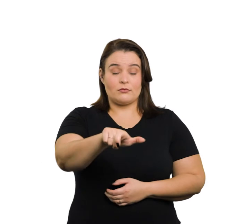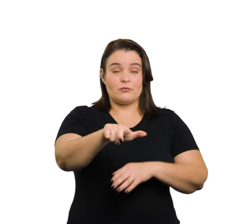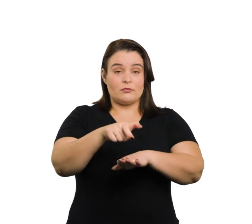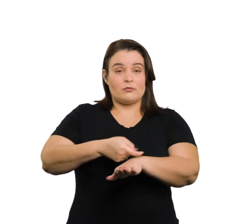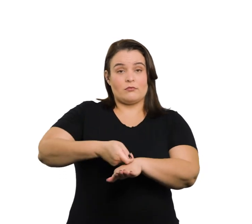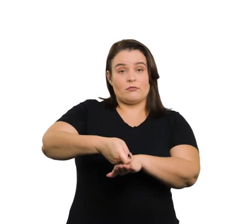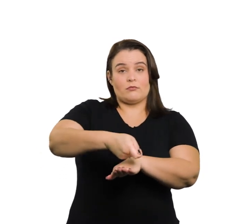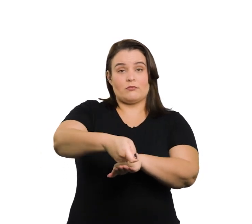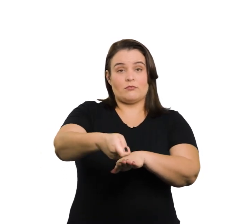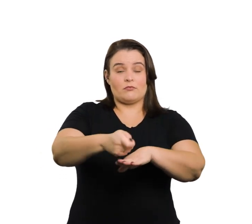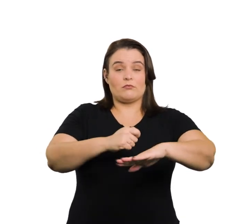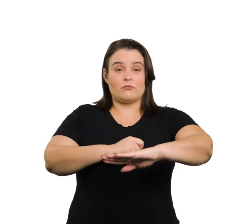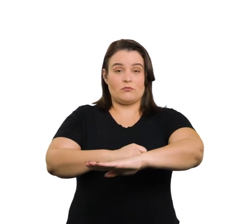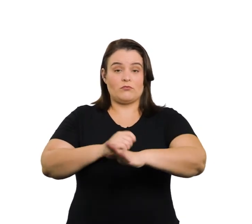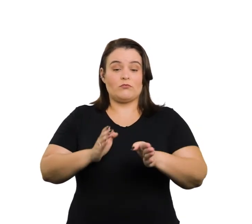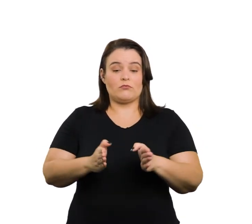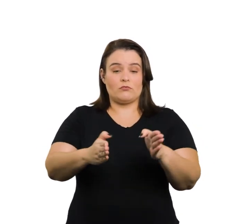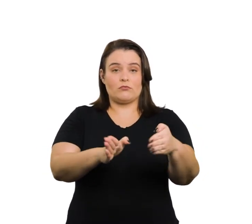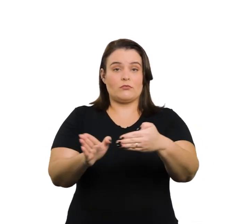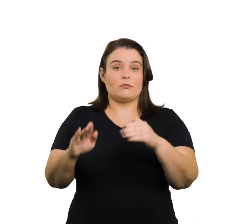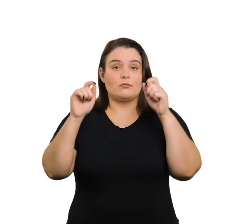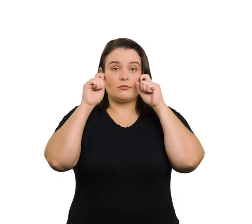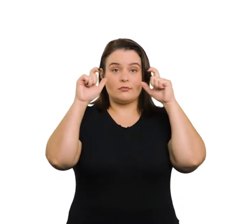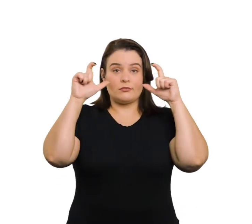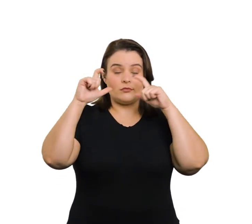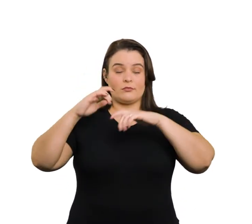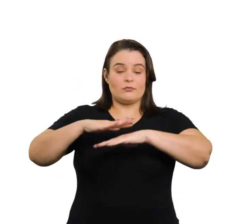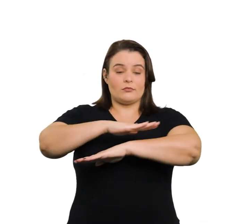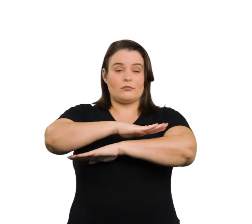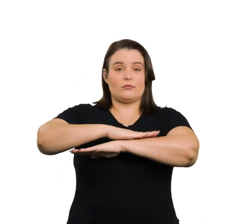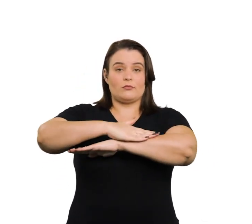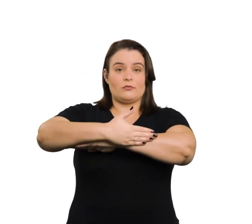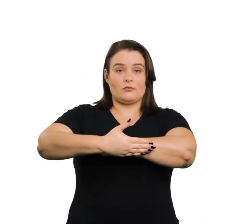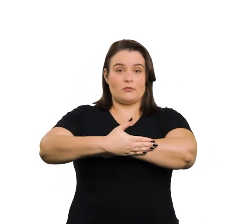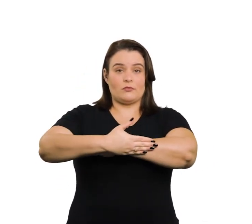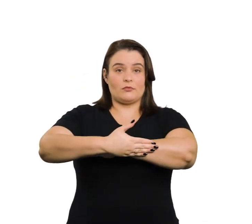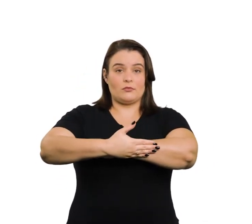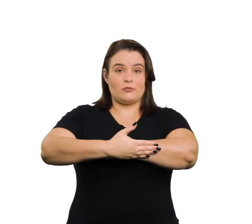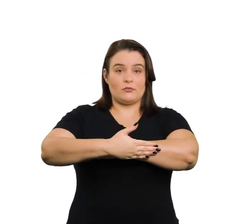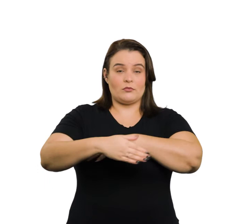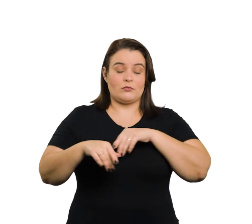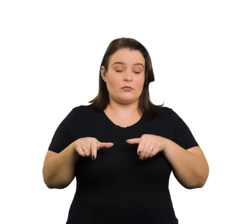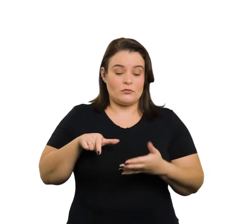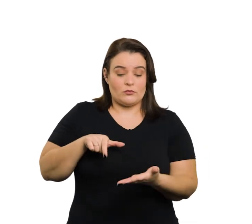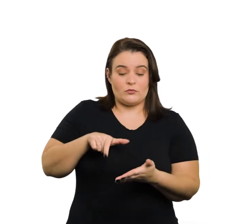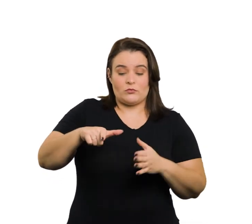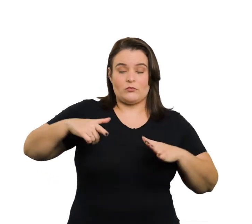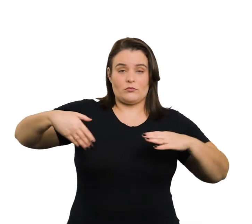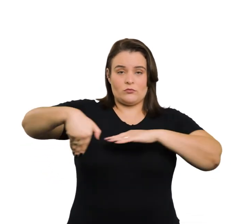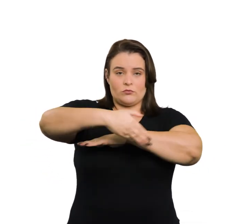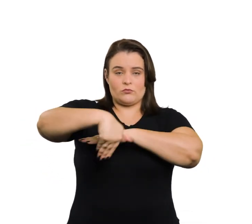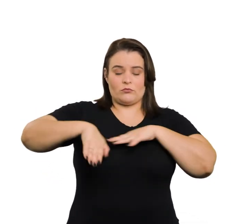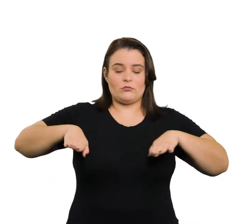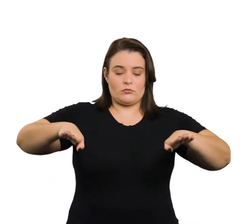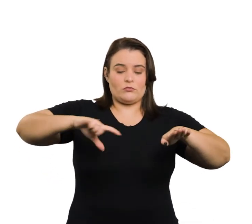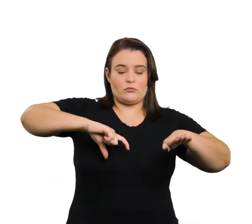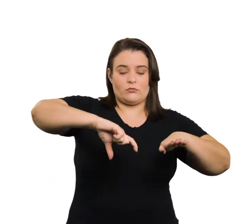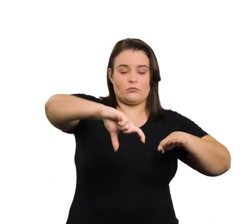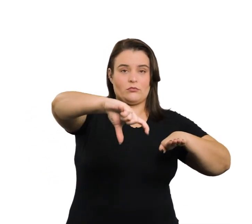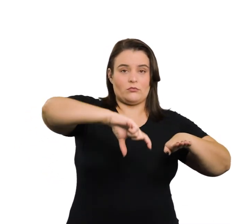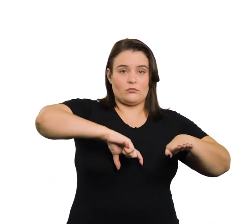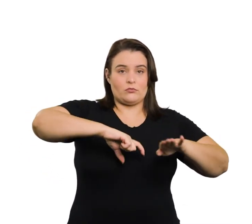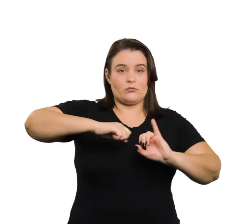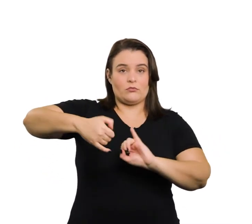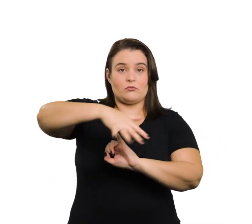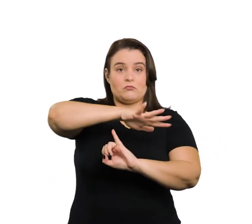Aplicação de piso tátil de alerta e direcional em rebaixamentos de calçada, canteiros divisores de pista,